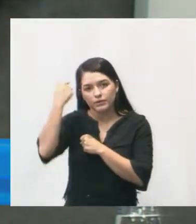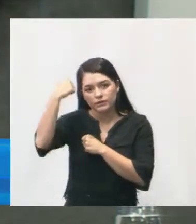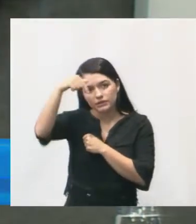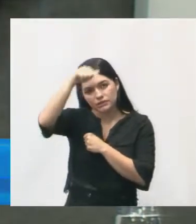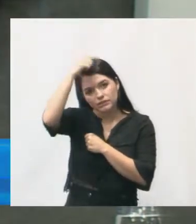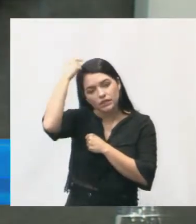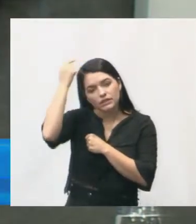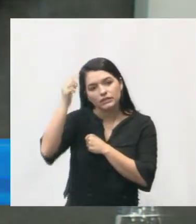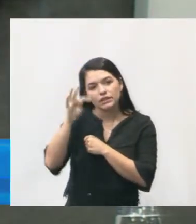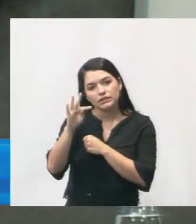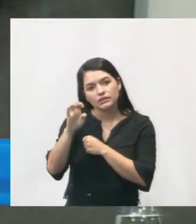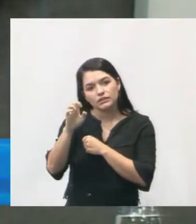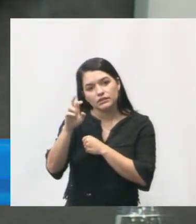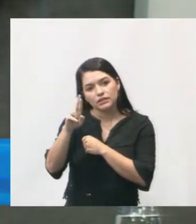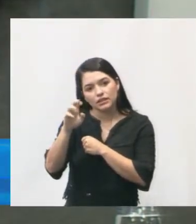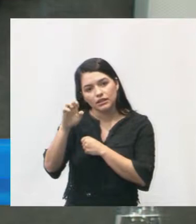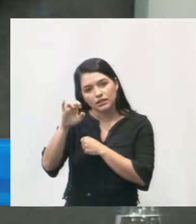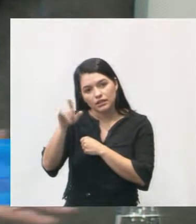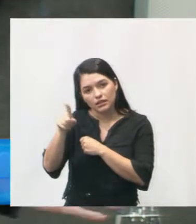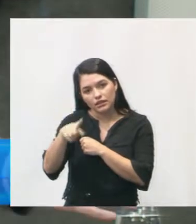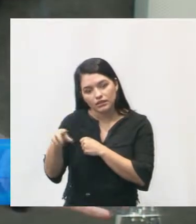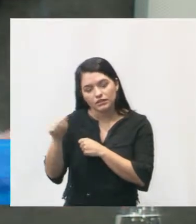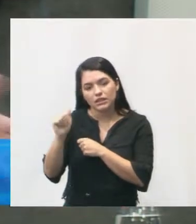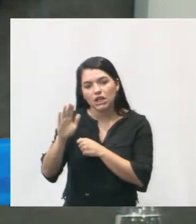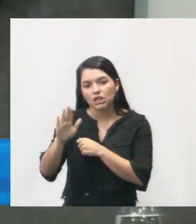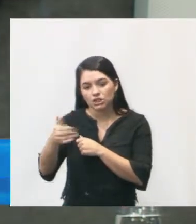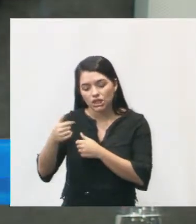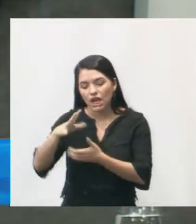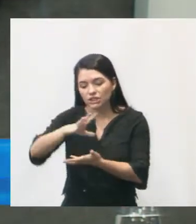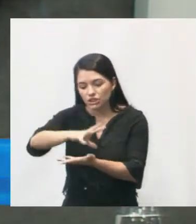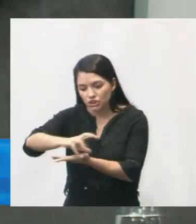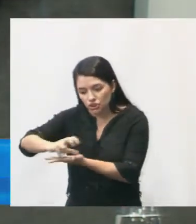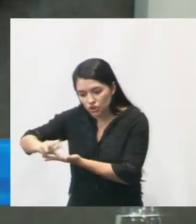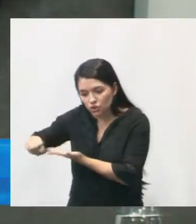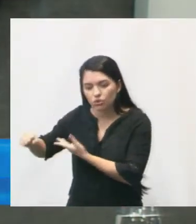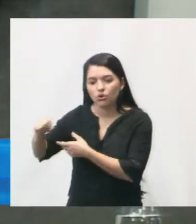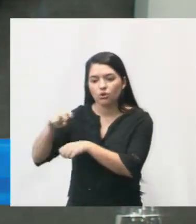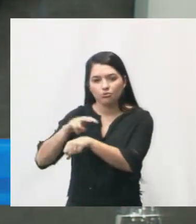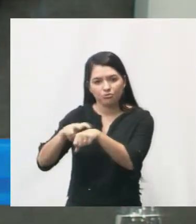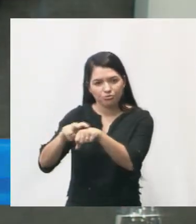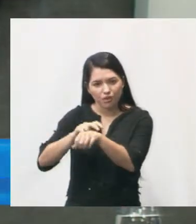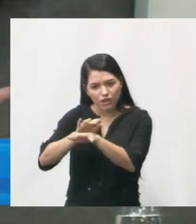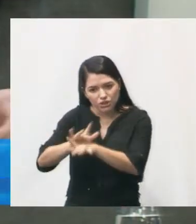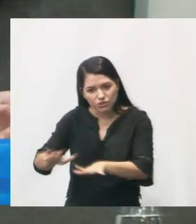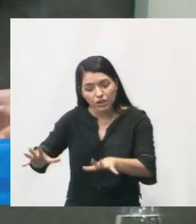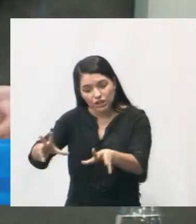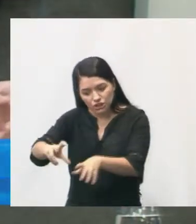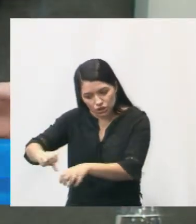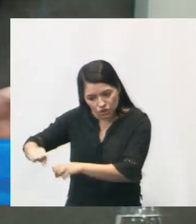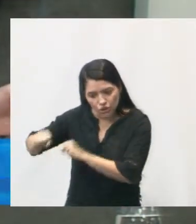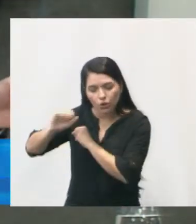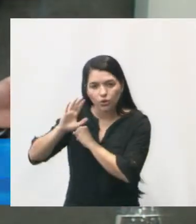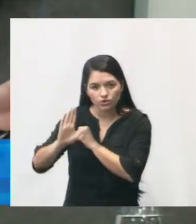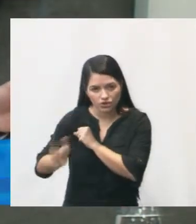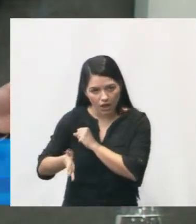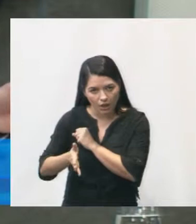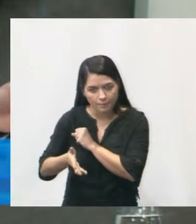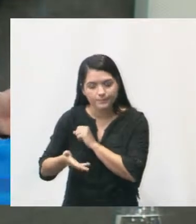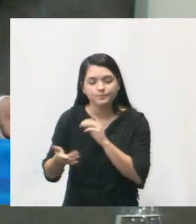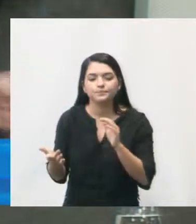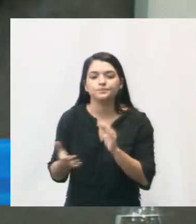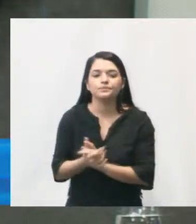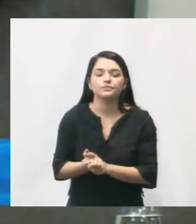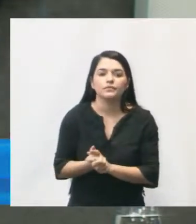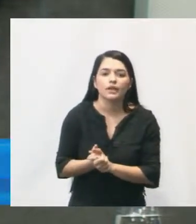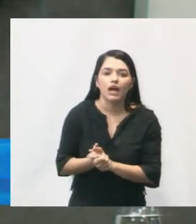região lá. Já retiraram a grama toda, a grama de Santa Teresa, que foi